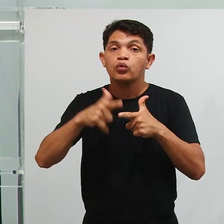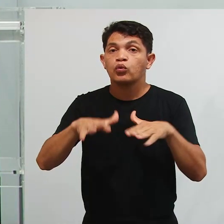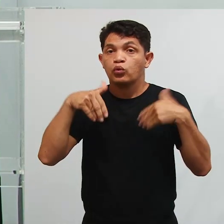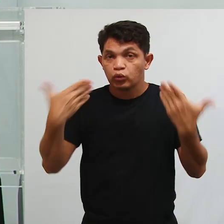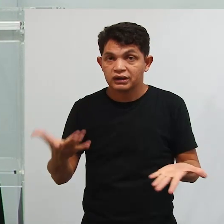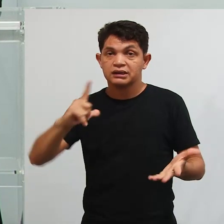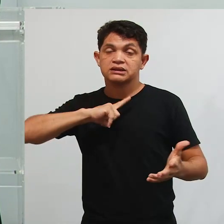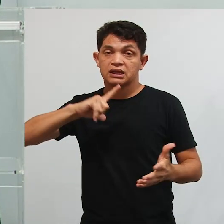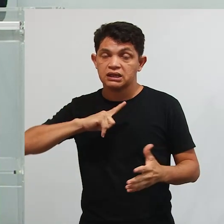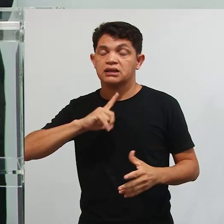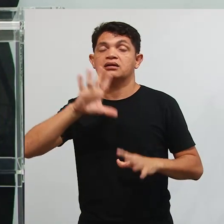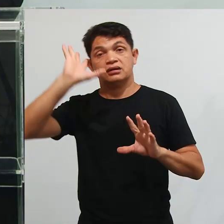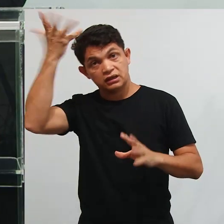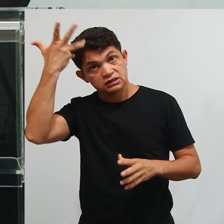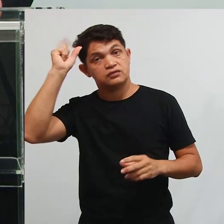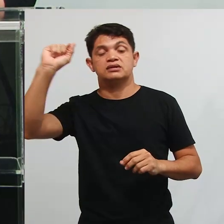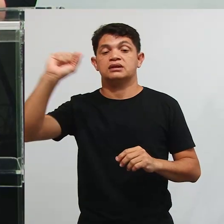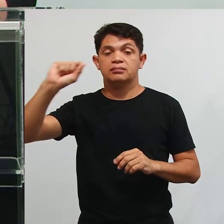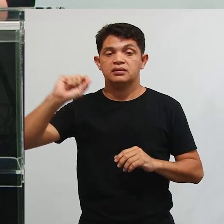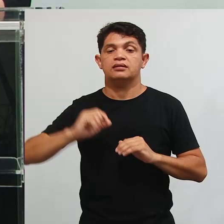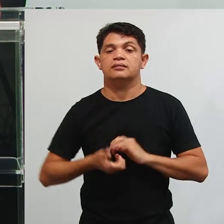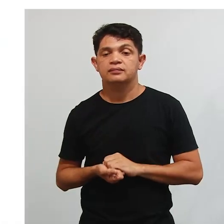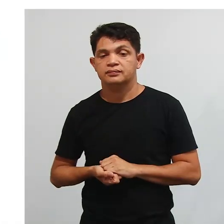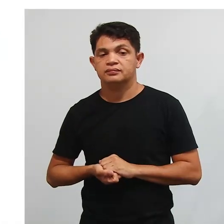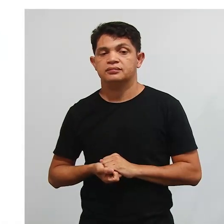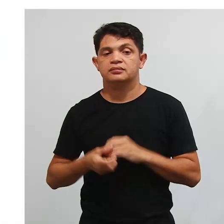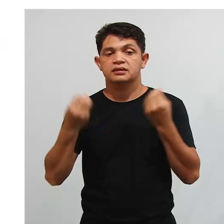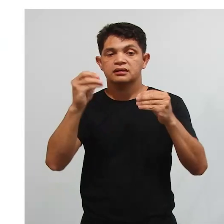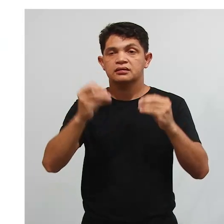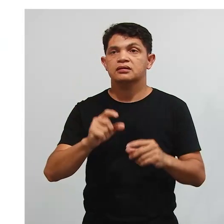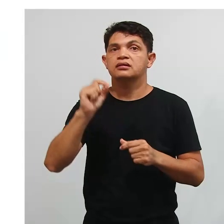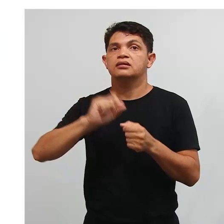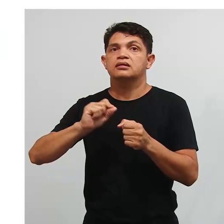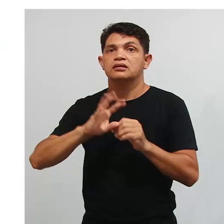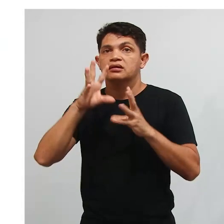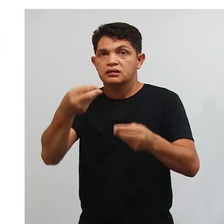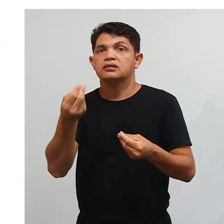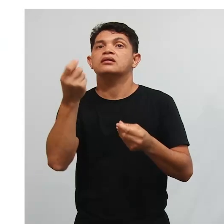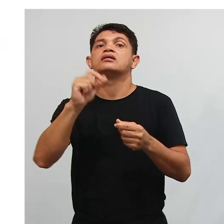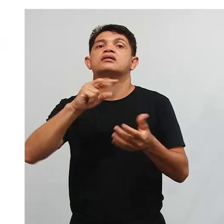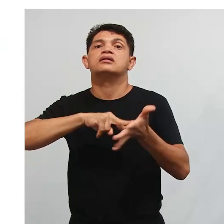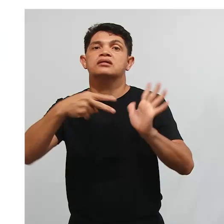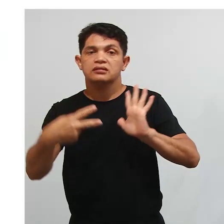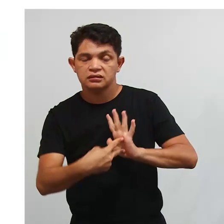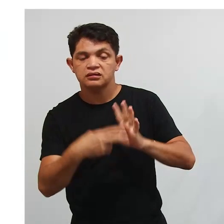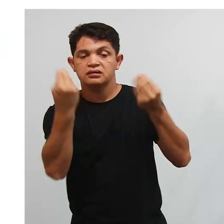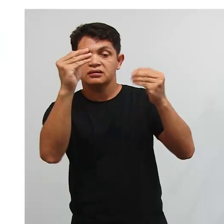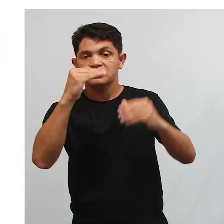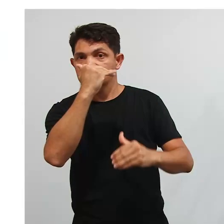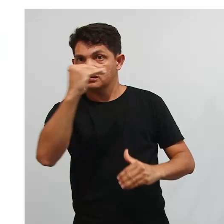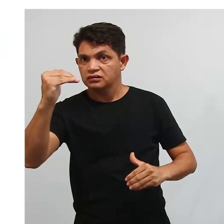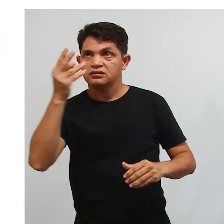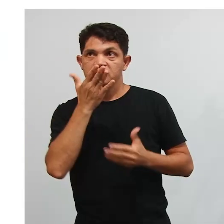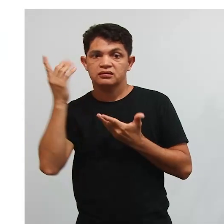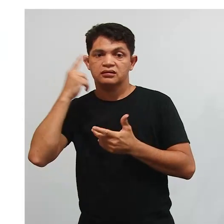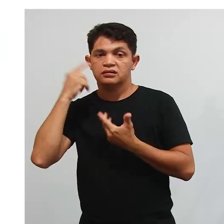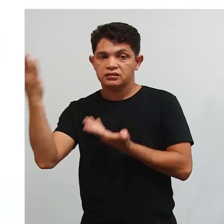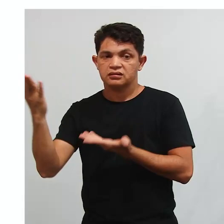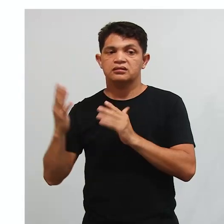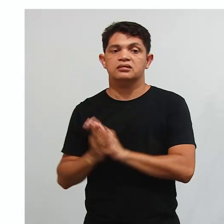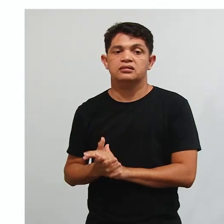do tipo de problema que a pessoa quer resolver então ela pode ser quantitativa qualitativa ou mista